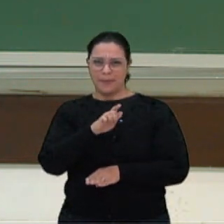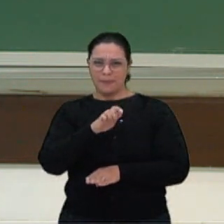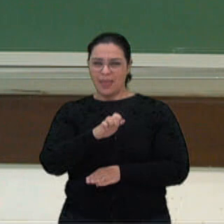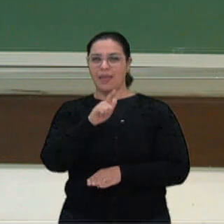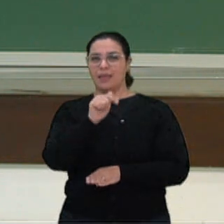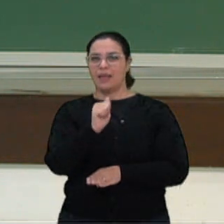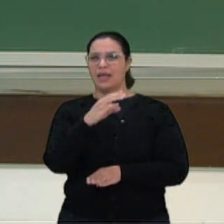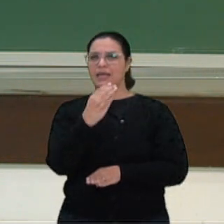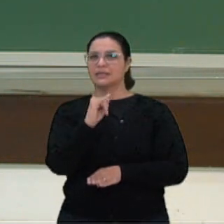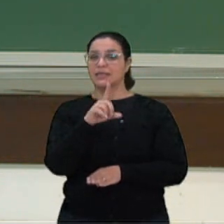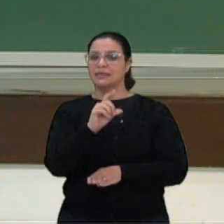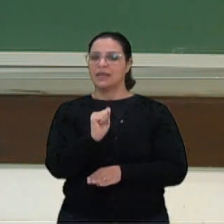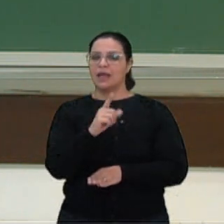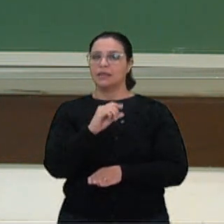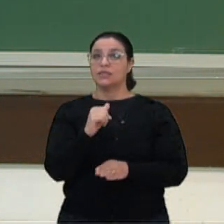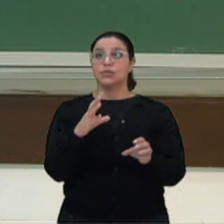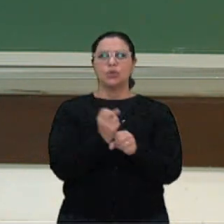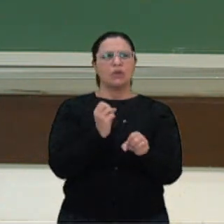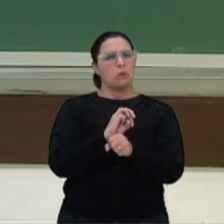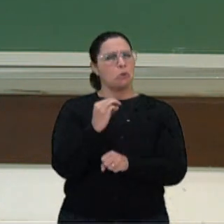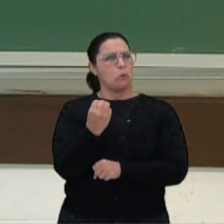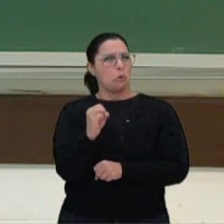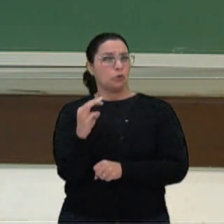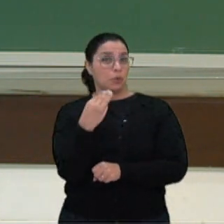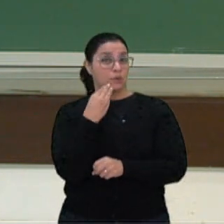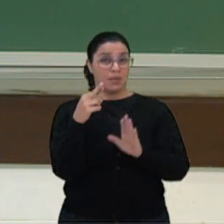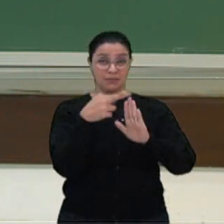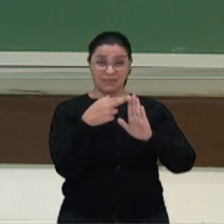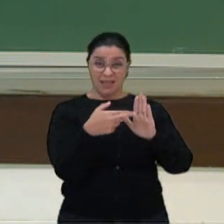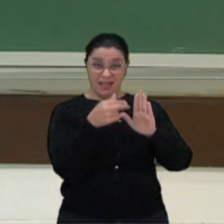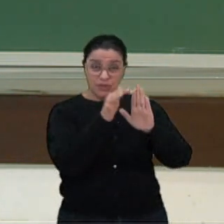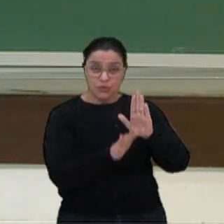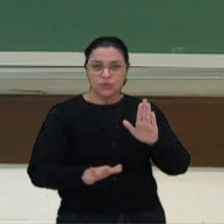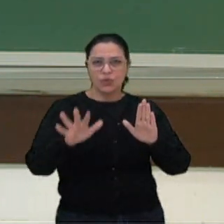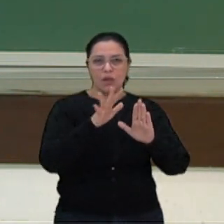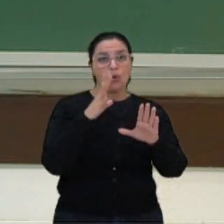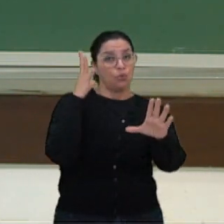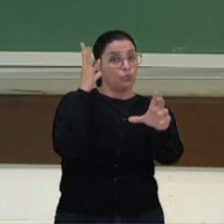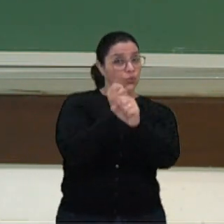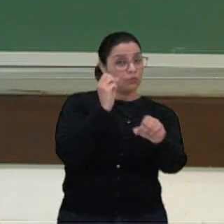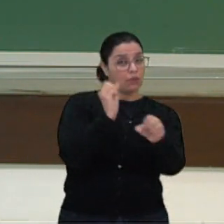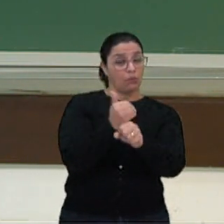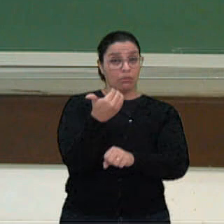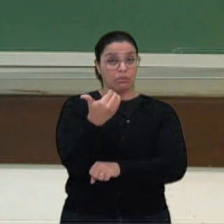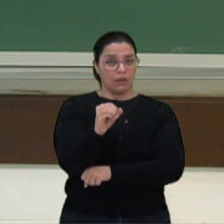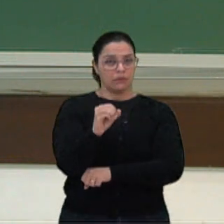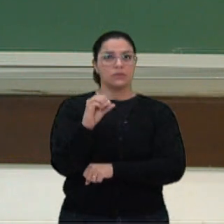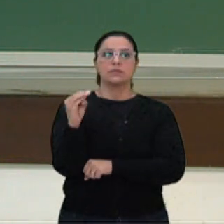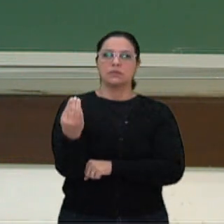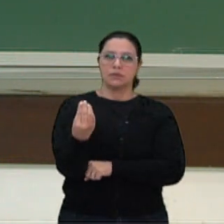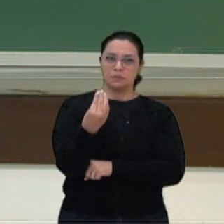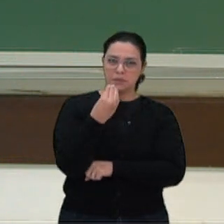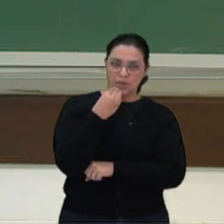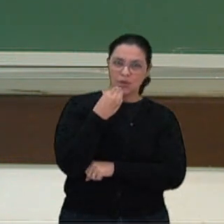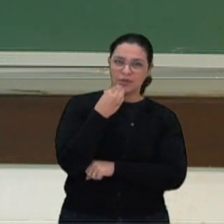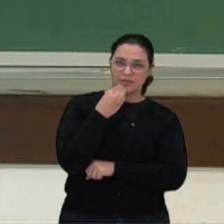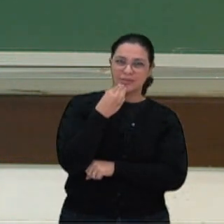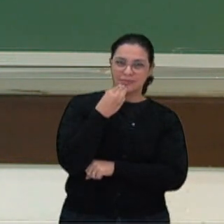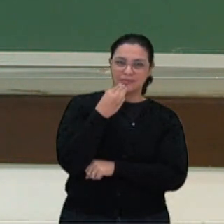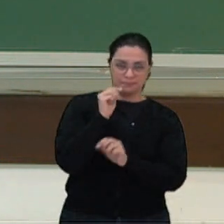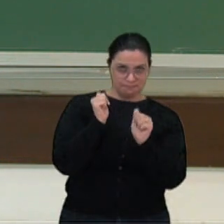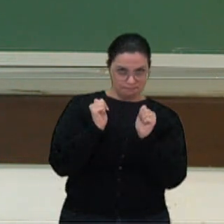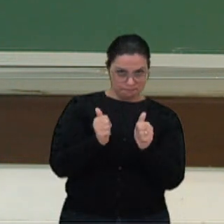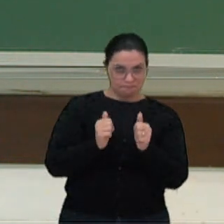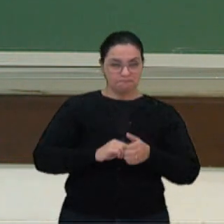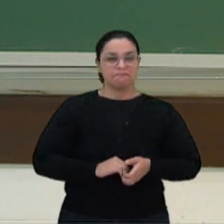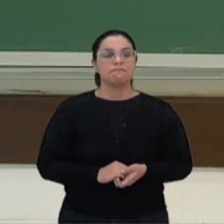que têm população de 8 milhões. Mas a regra geral é pensar aqui, população que supera os 10